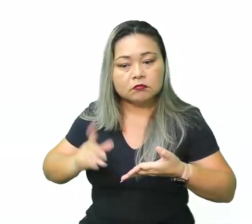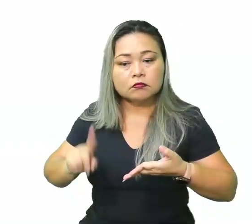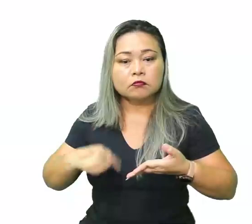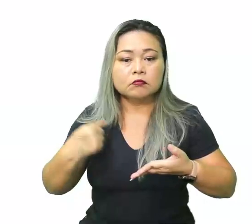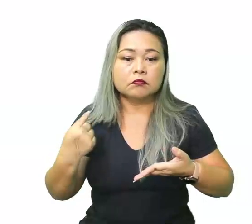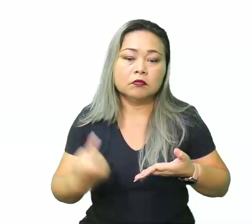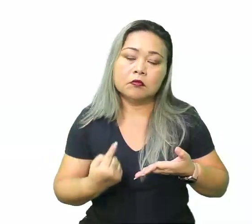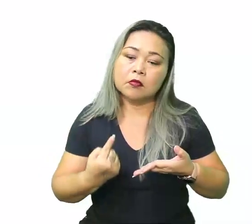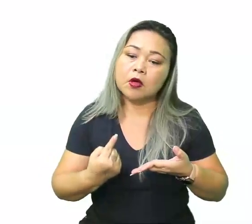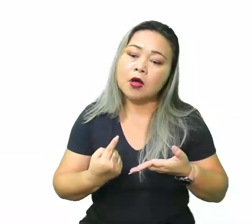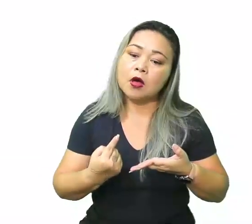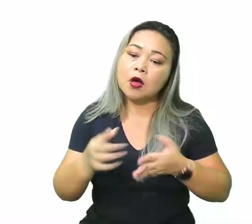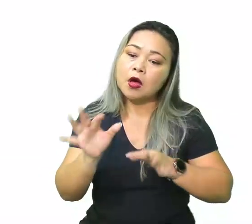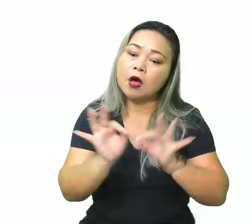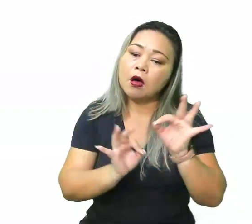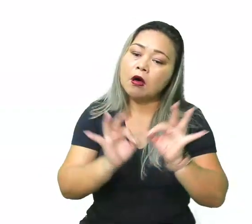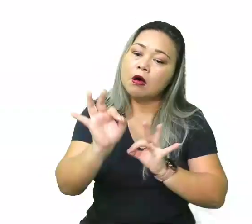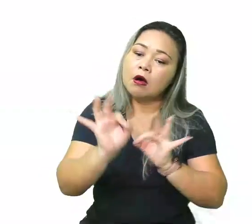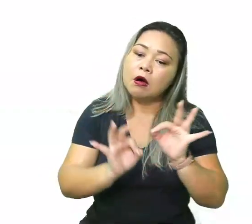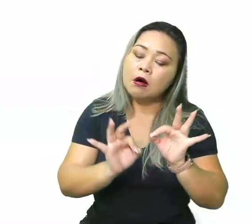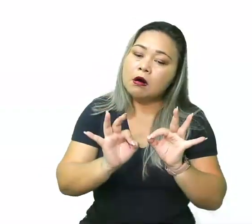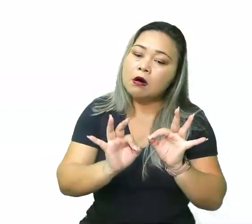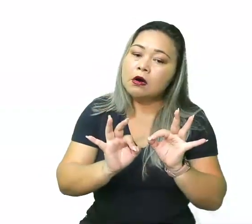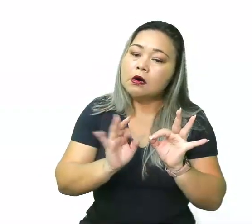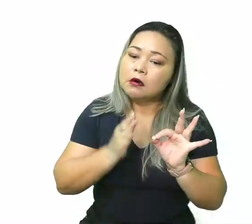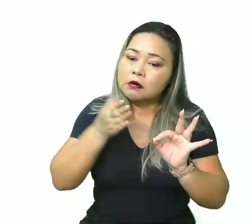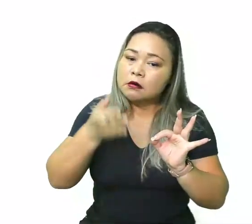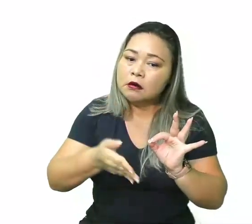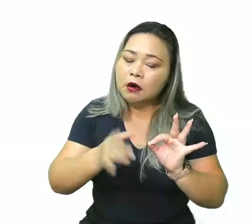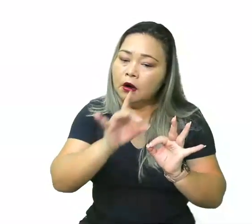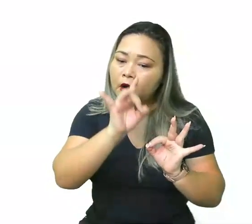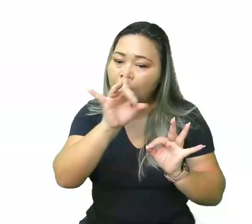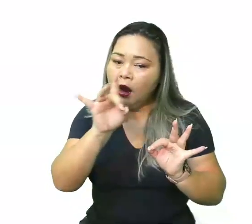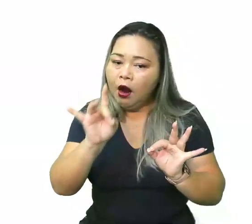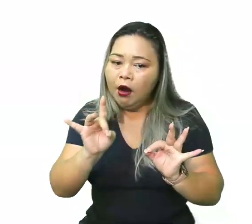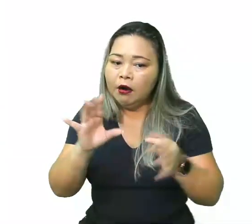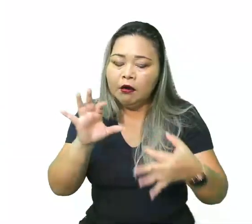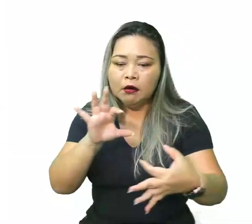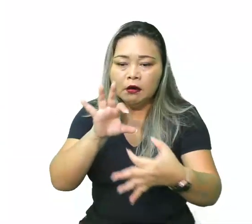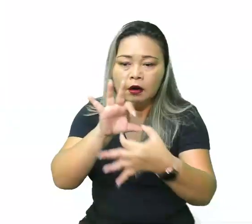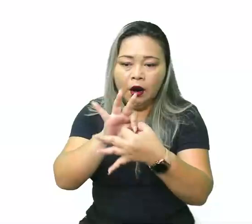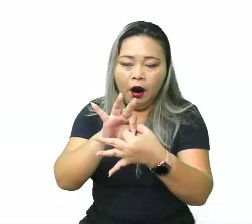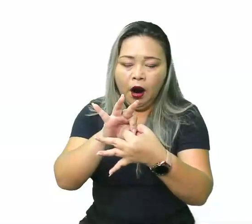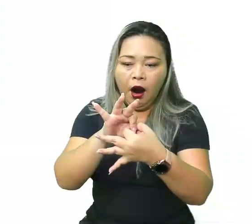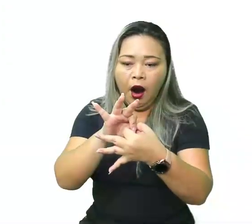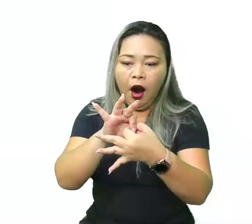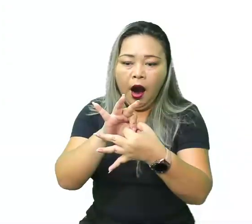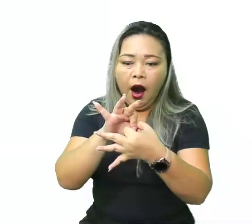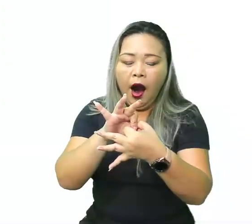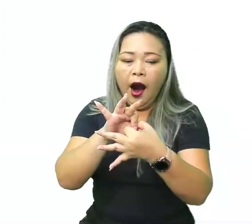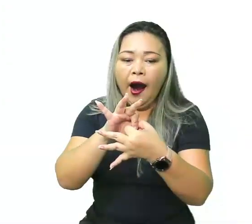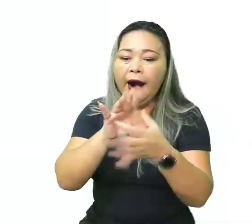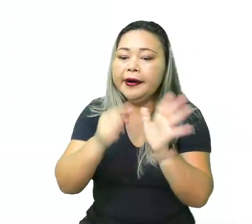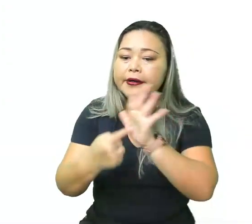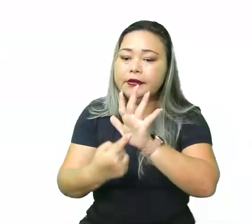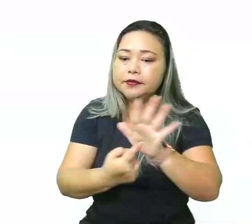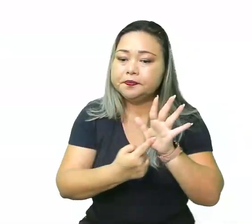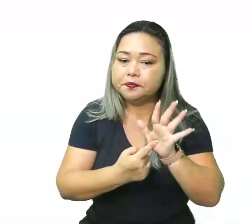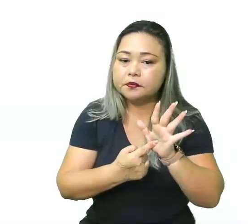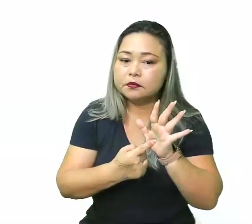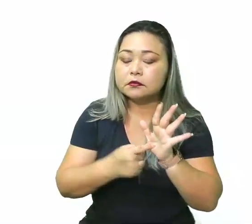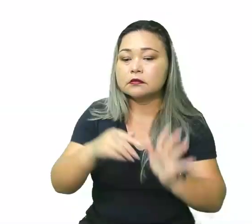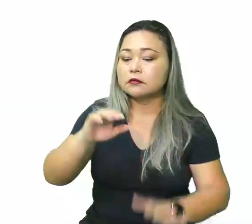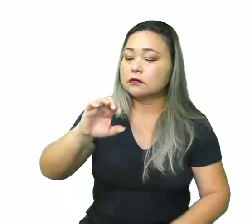nós vamos ter de organismo. E cada um desses organismos vão estar, então, ditando ou apresentando